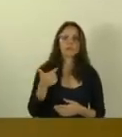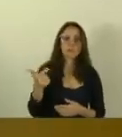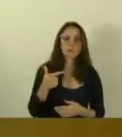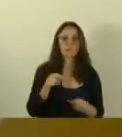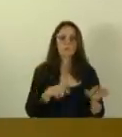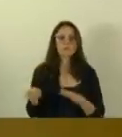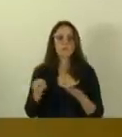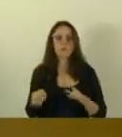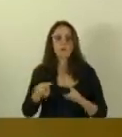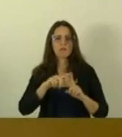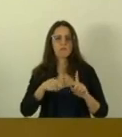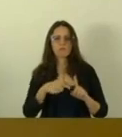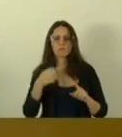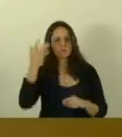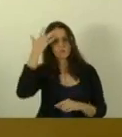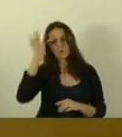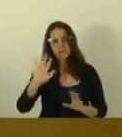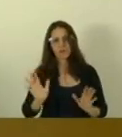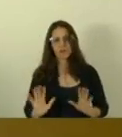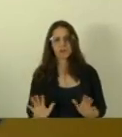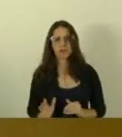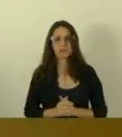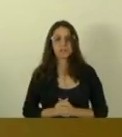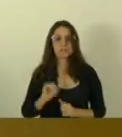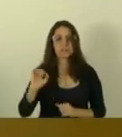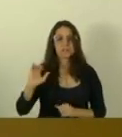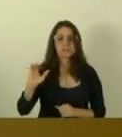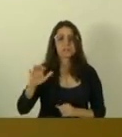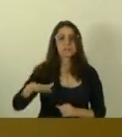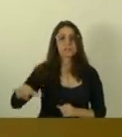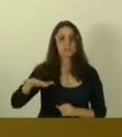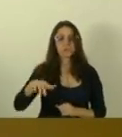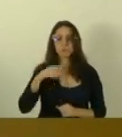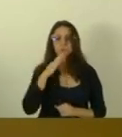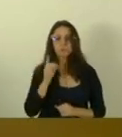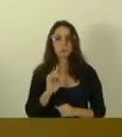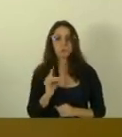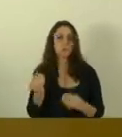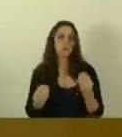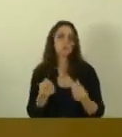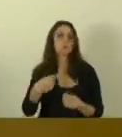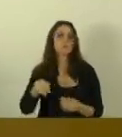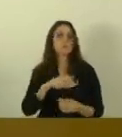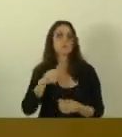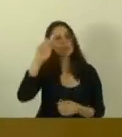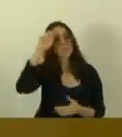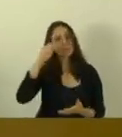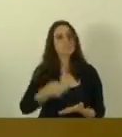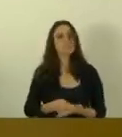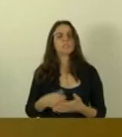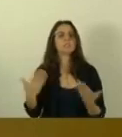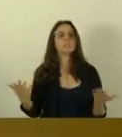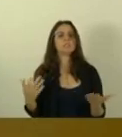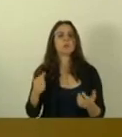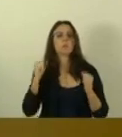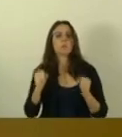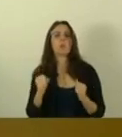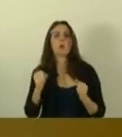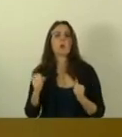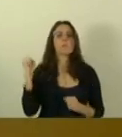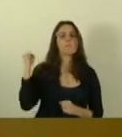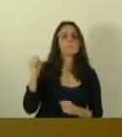semana. Então, se nem a ciência tem um consenso, como que a gente vai decidir quando que se pode matar,